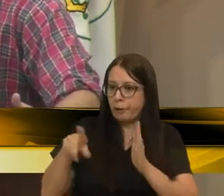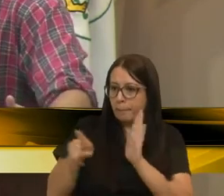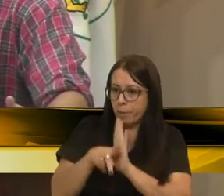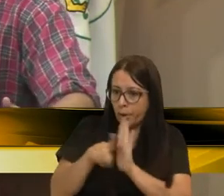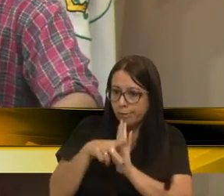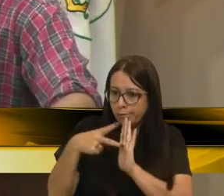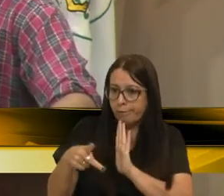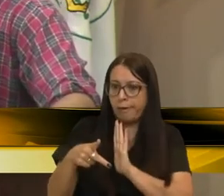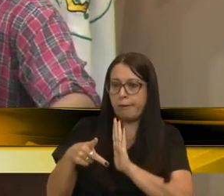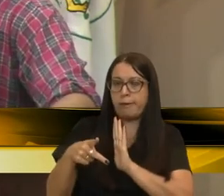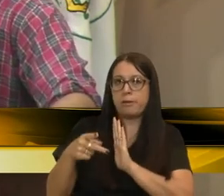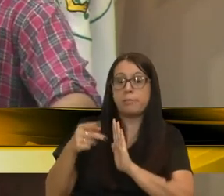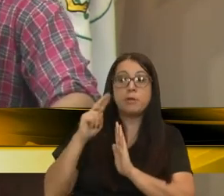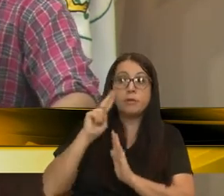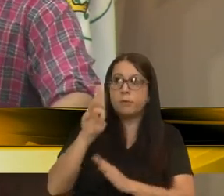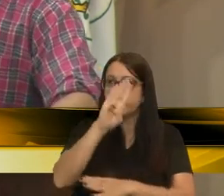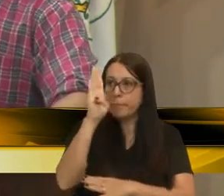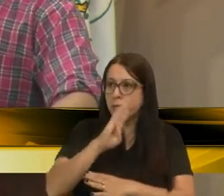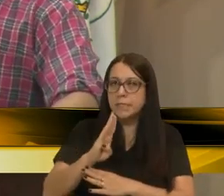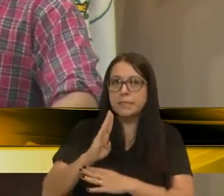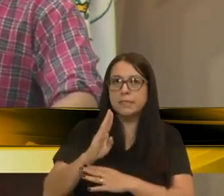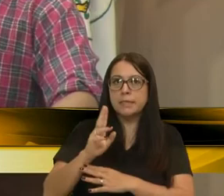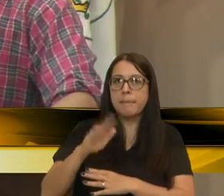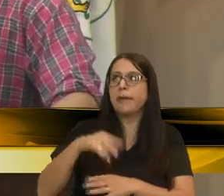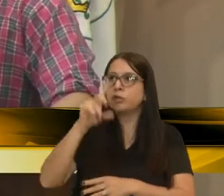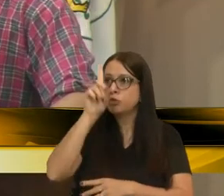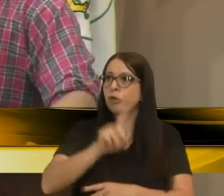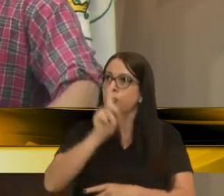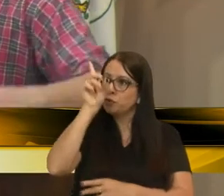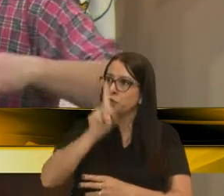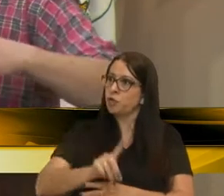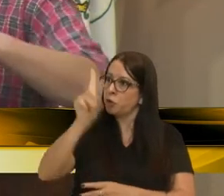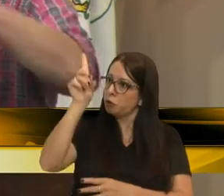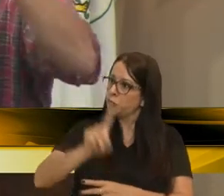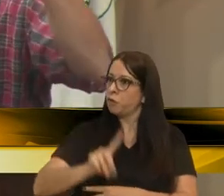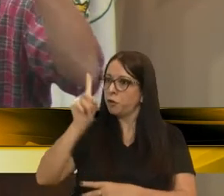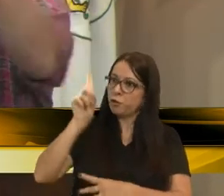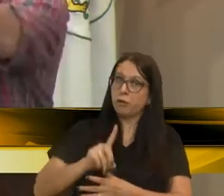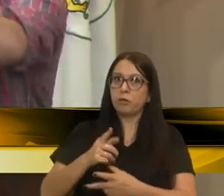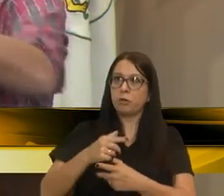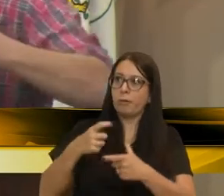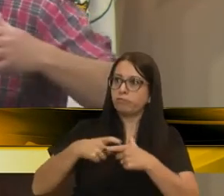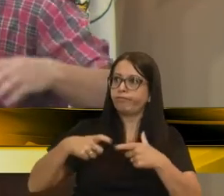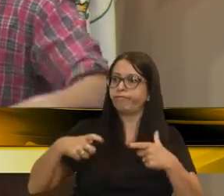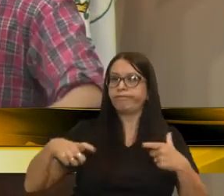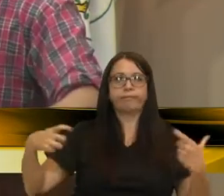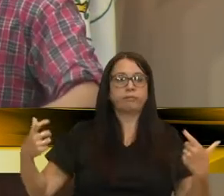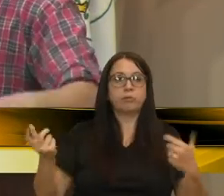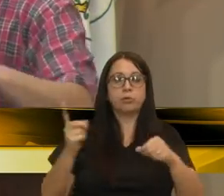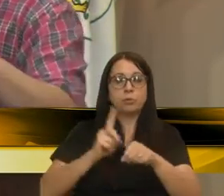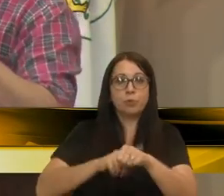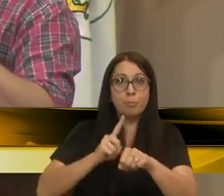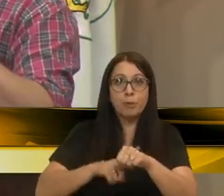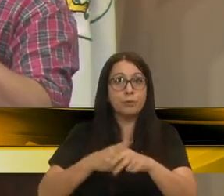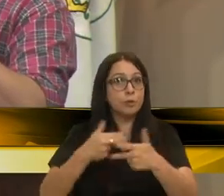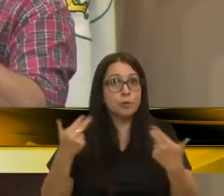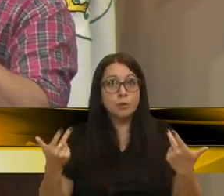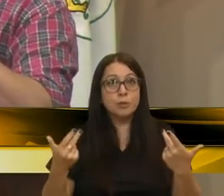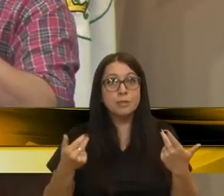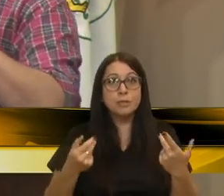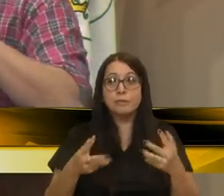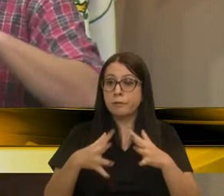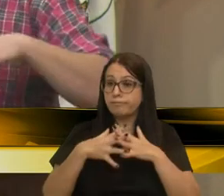nós vemos isso Brasil afora, cada vez é mais direito, e acaba se inchando e chegando a um momento que as coisas ficam